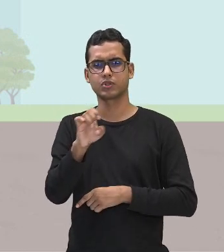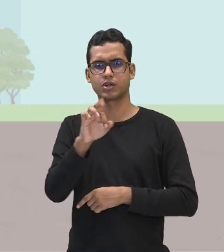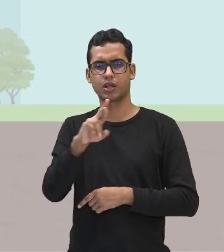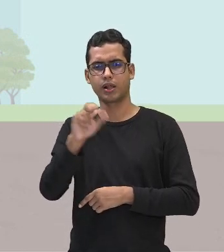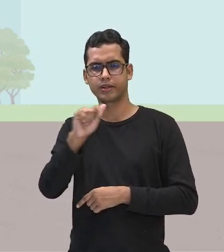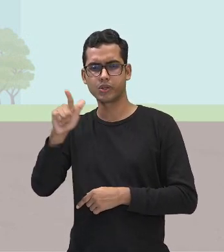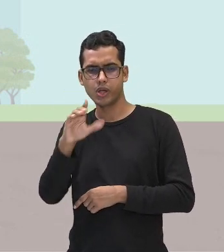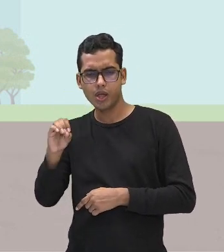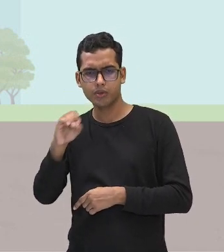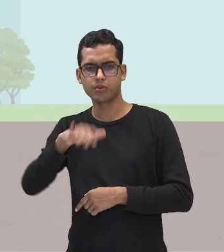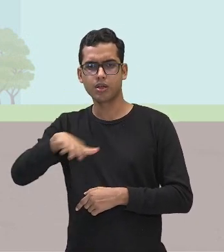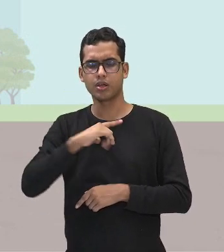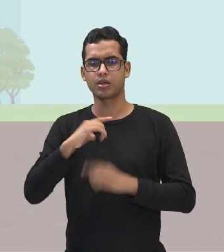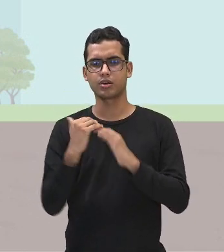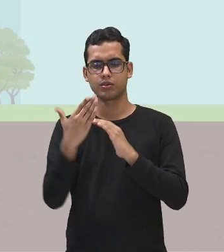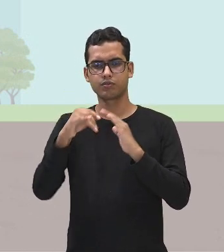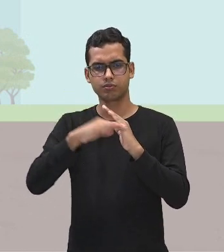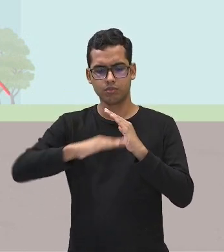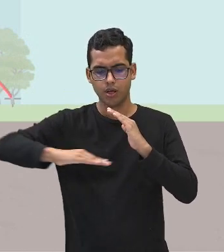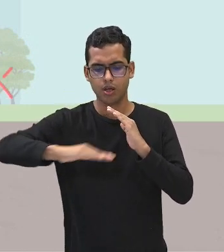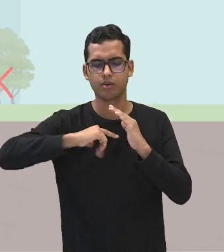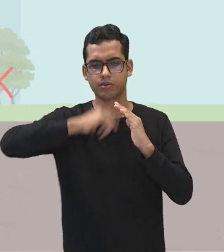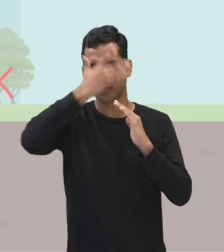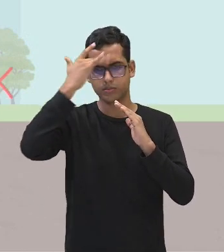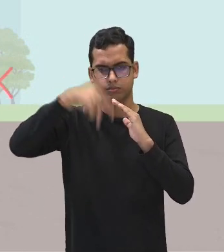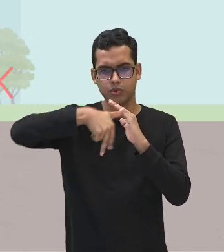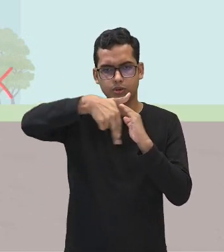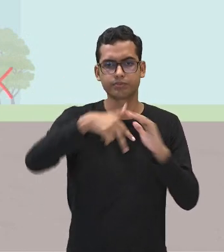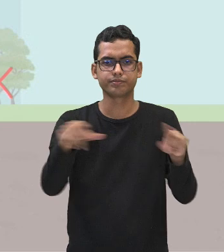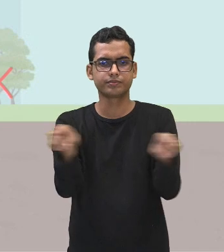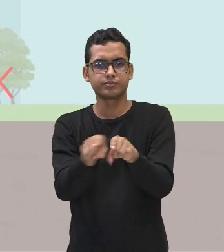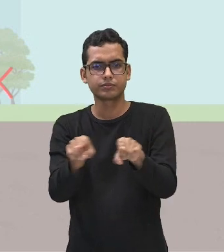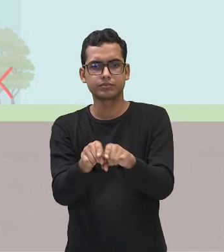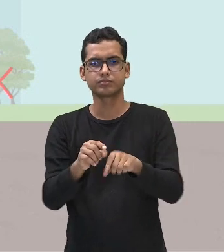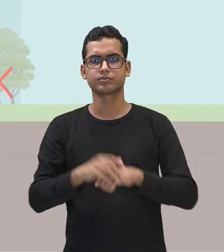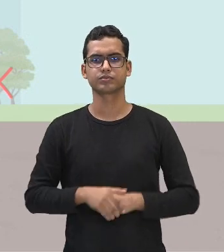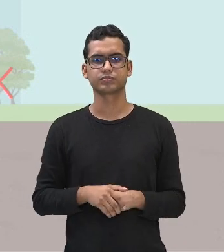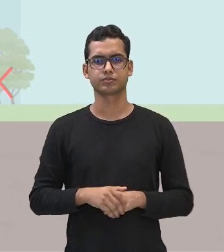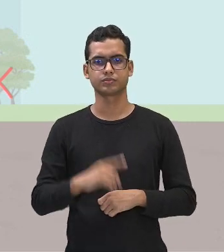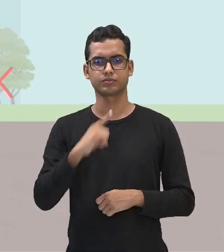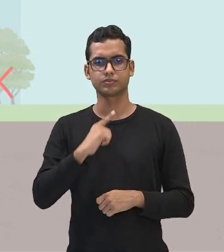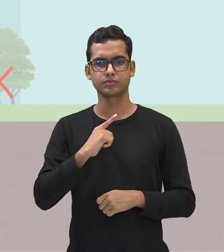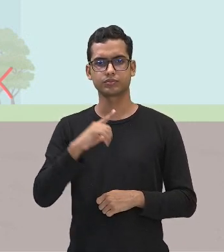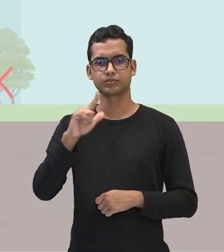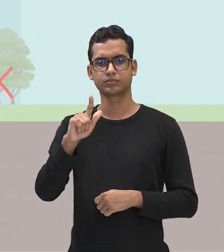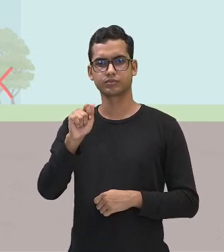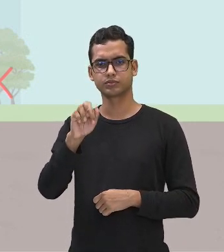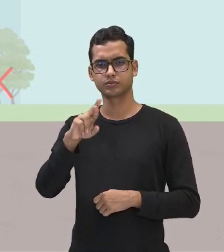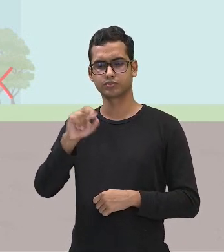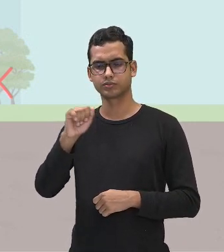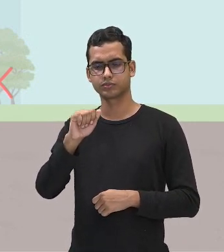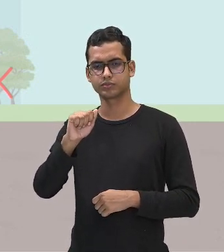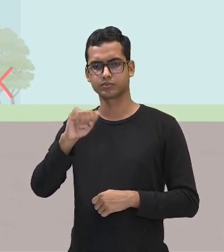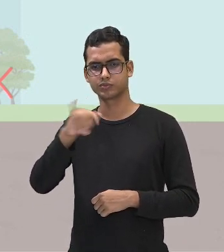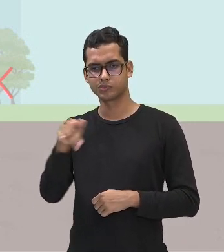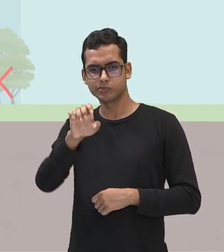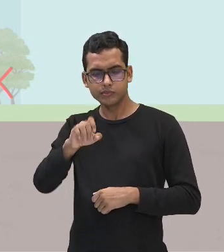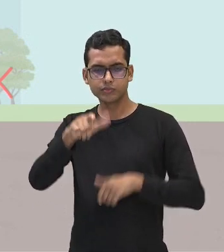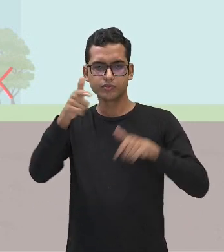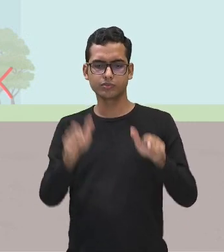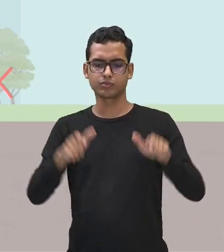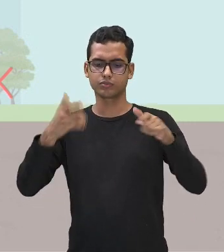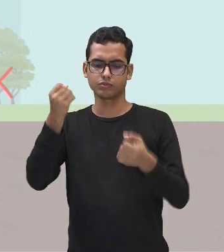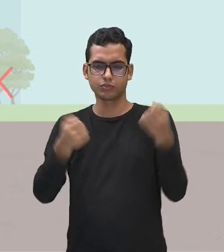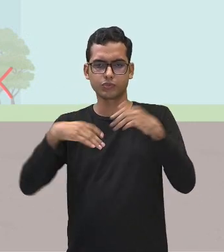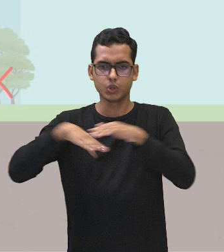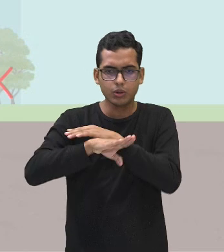El jardim, onde ficam as flores. E el pátio, por exemplo, que é o quintal. Muitas casas têm quintal.